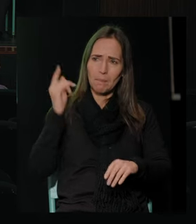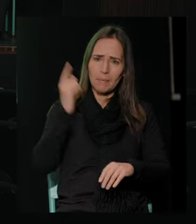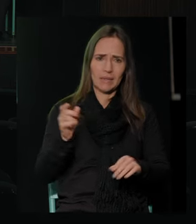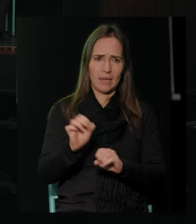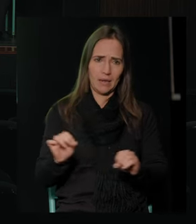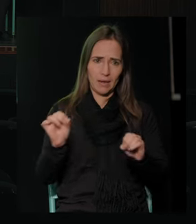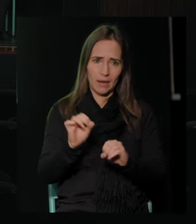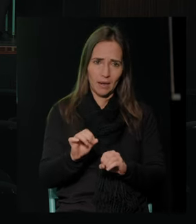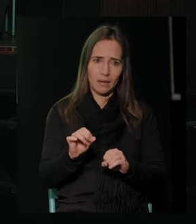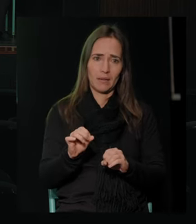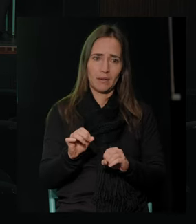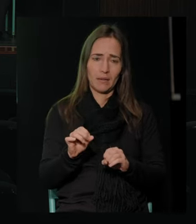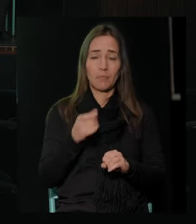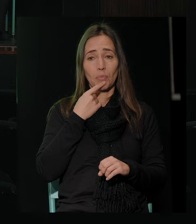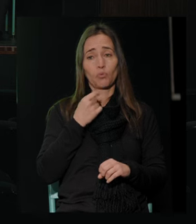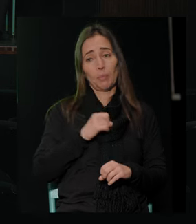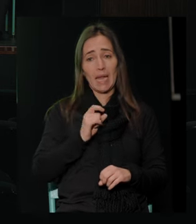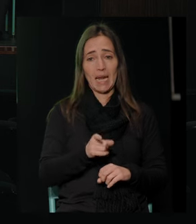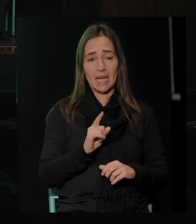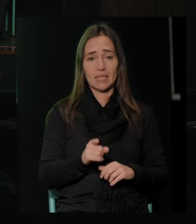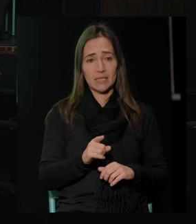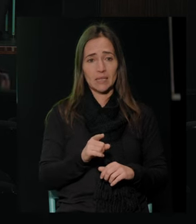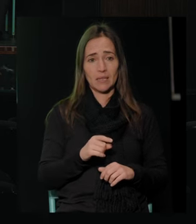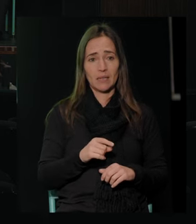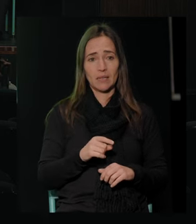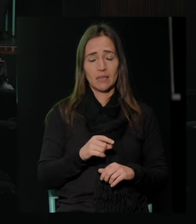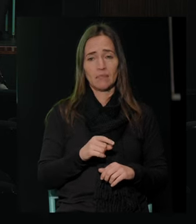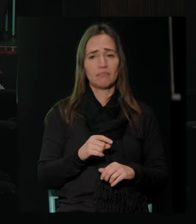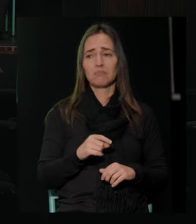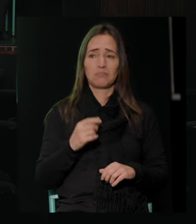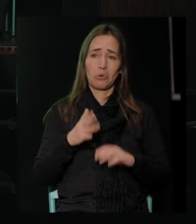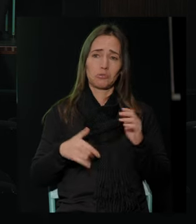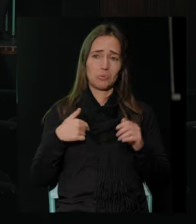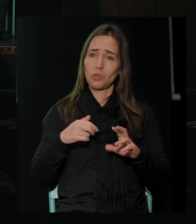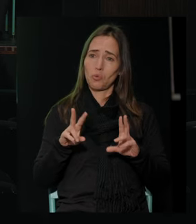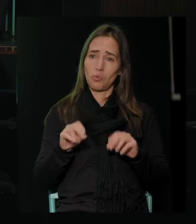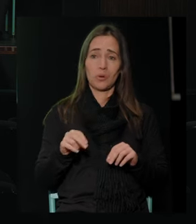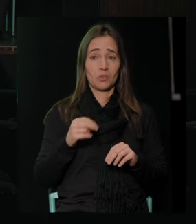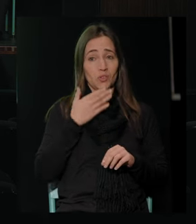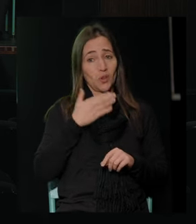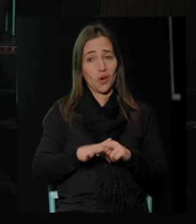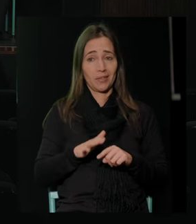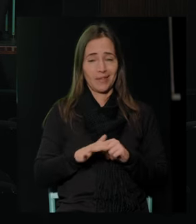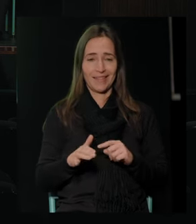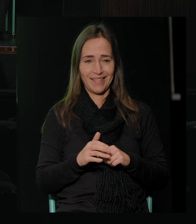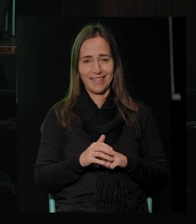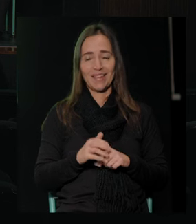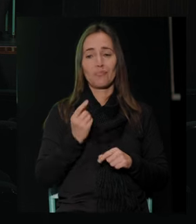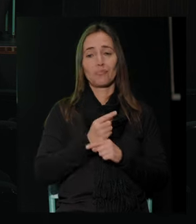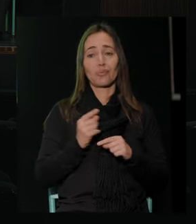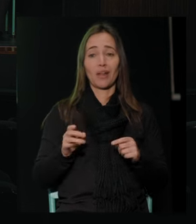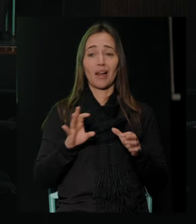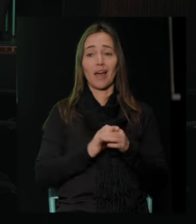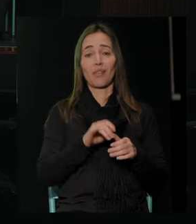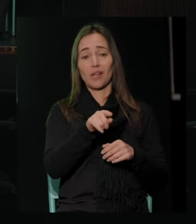ninguém, não é? Tipo, a minha pergunta era essa, se não se sentia muitas vezes... Não, nunca me aconteceu, felizmente. Até porque eu em relação